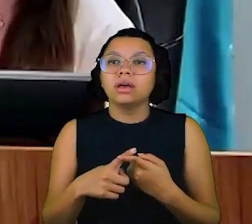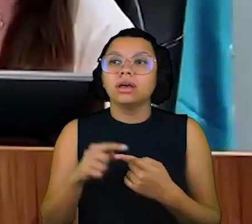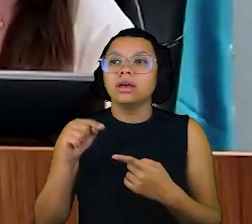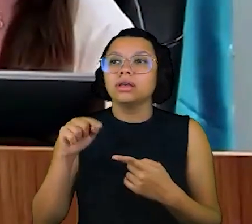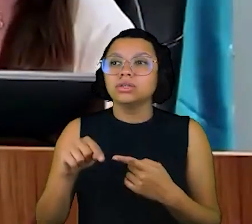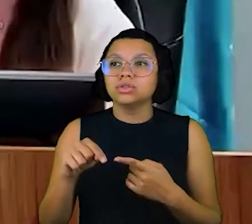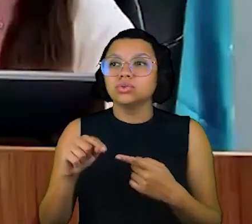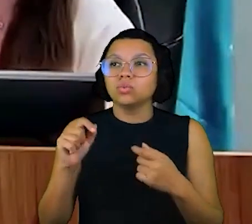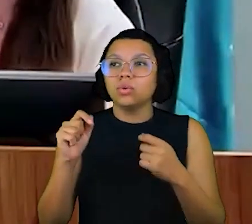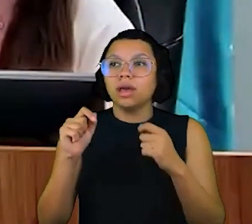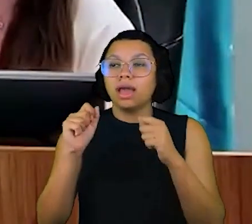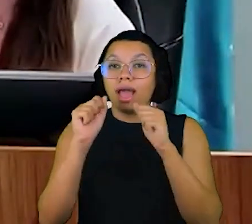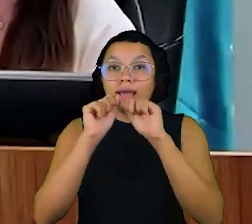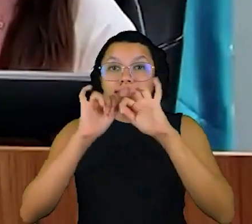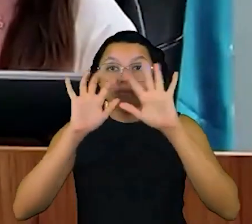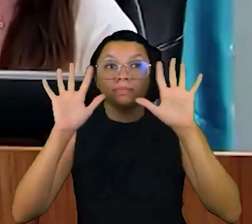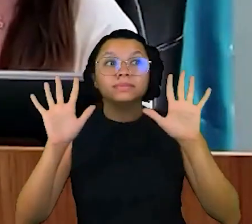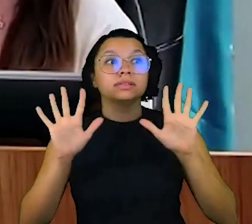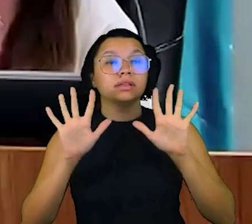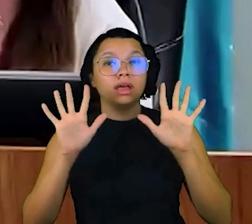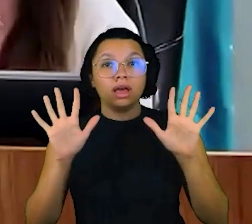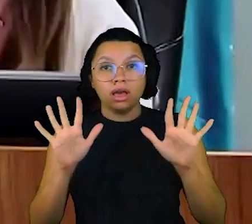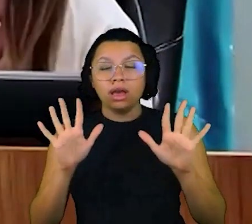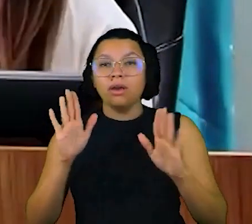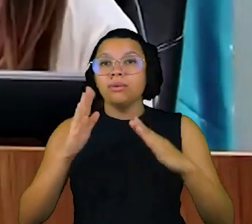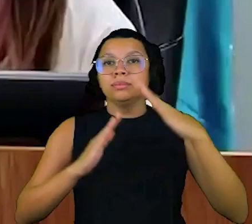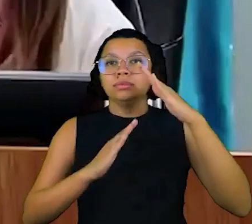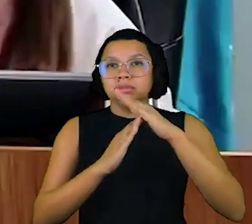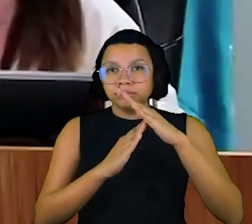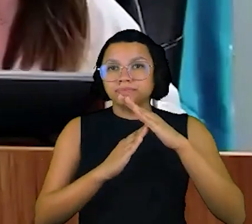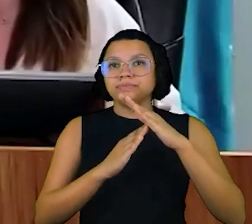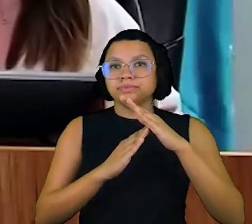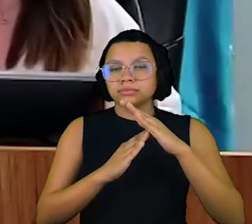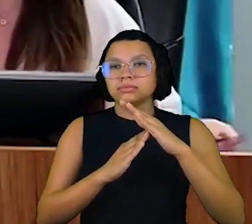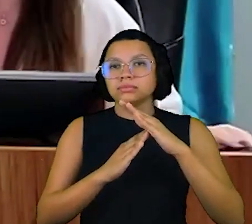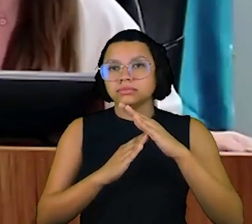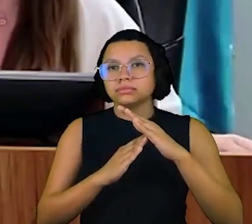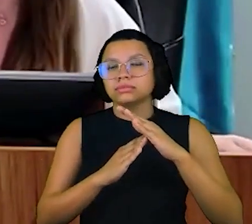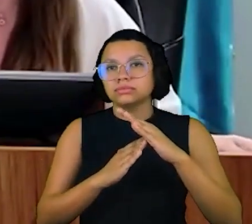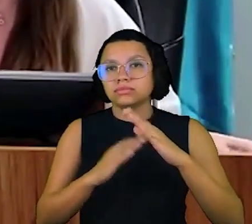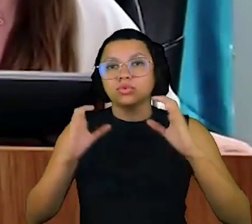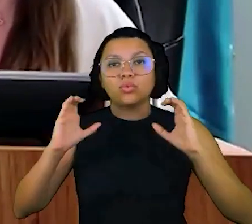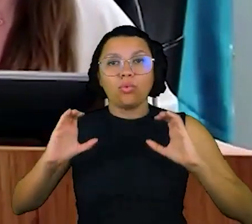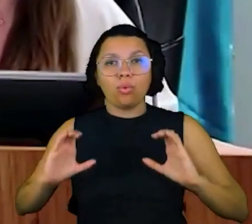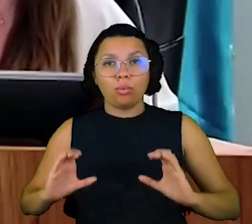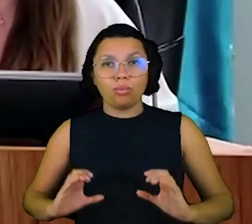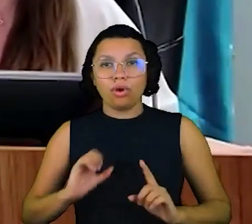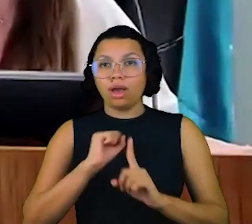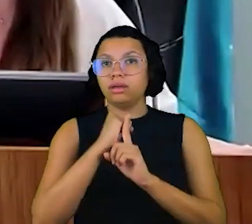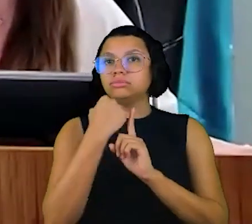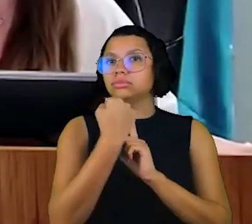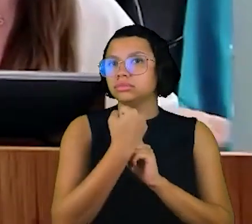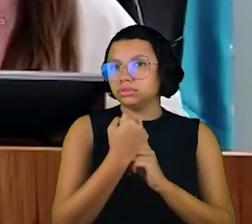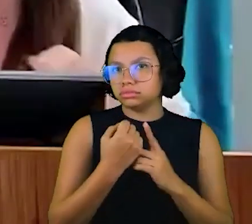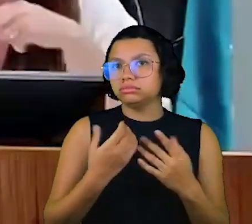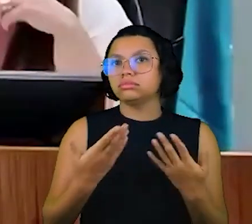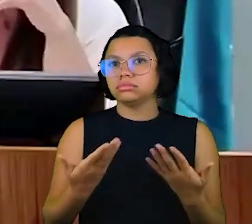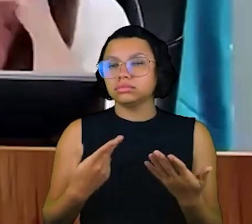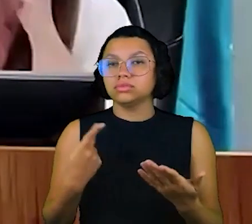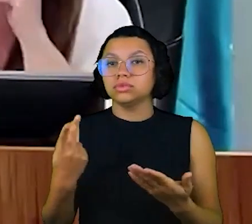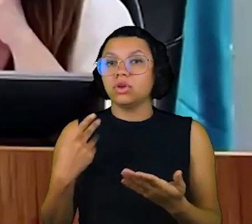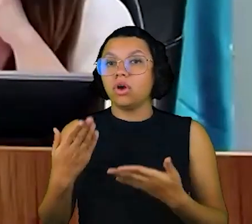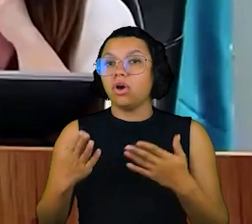isso, porque isso é expressão máxima de civilidade. Nós,